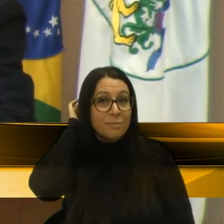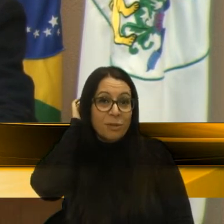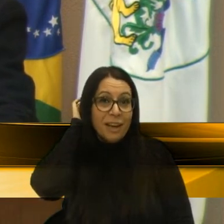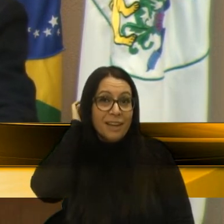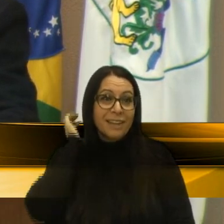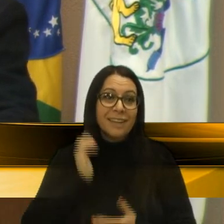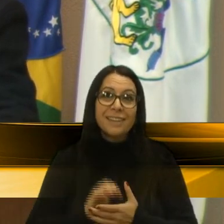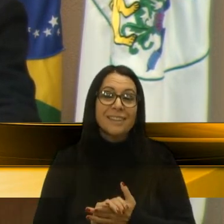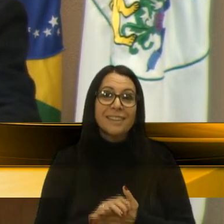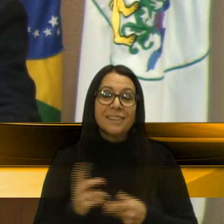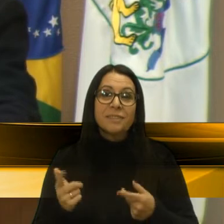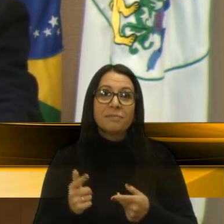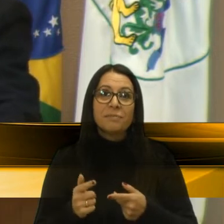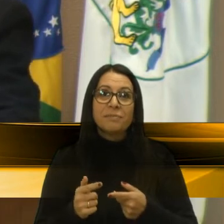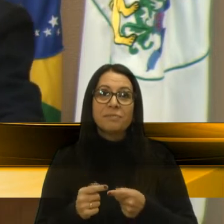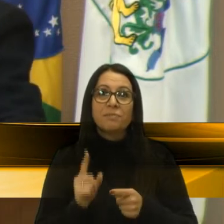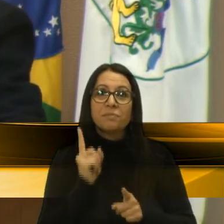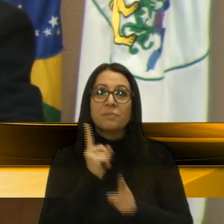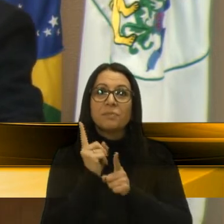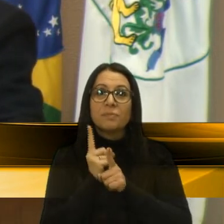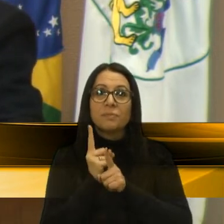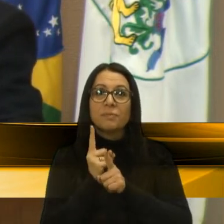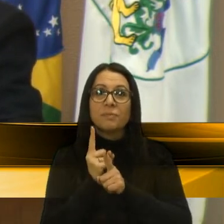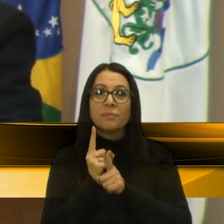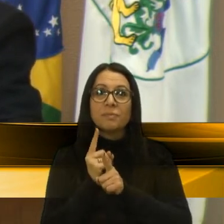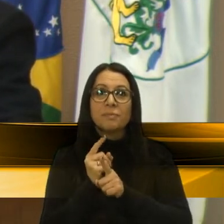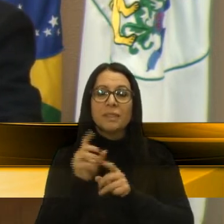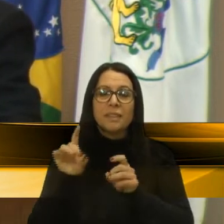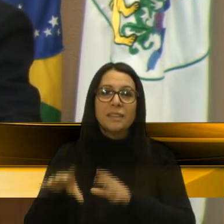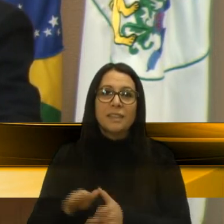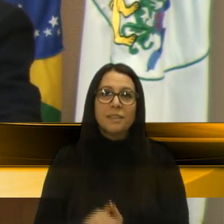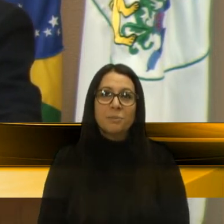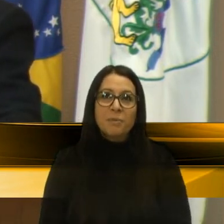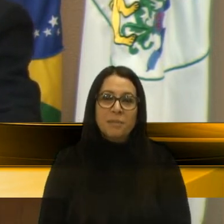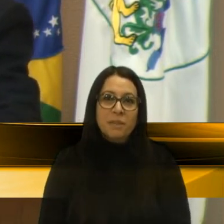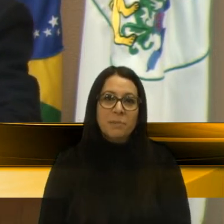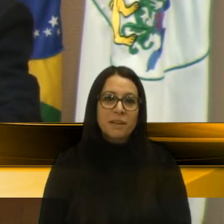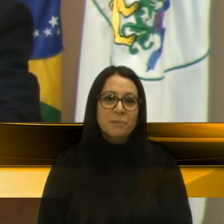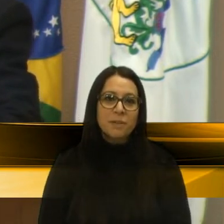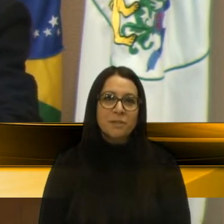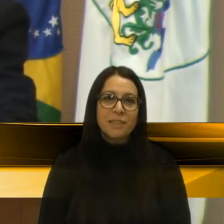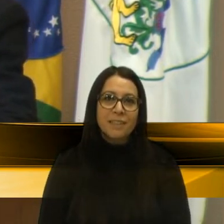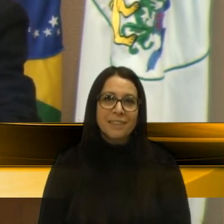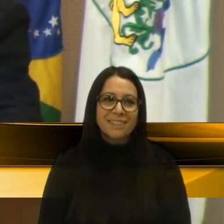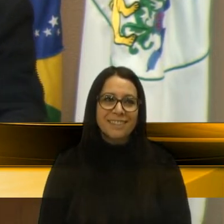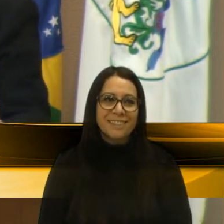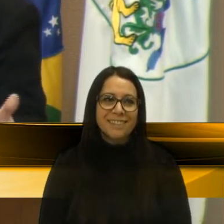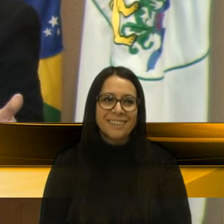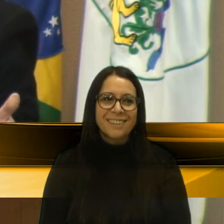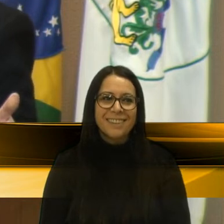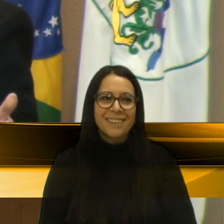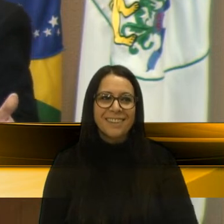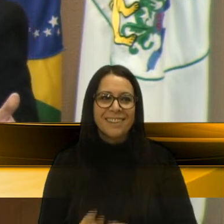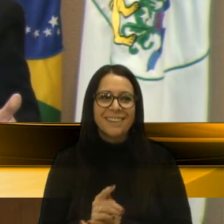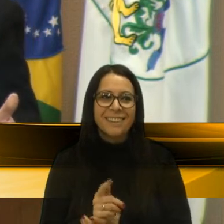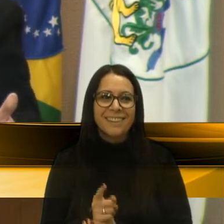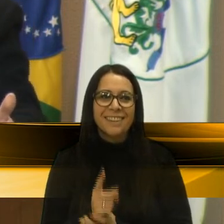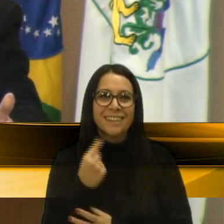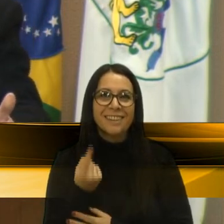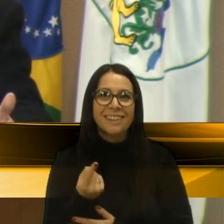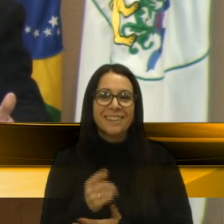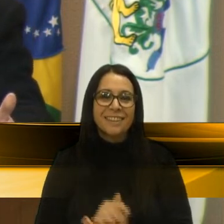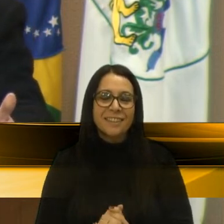o seu almoxerifado de cascalho escondido lá, para atender a demanda em tempos ruins como esse, de muita chuva,